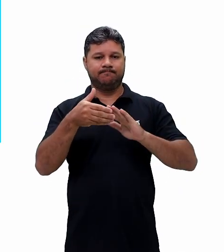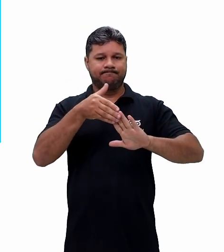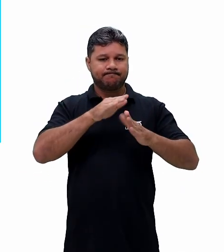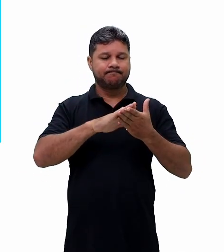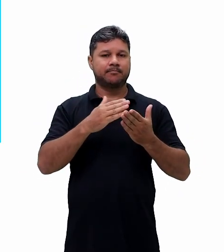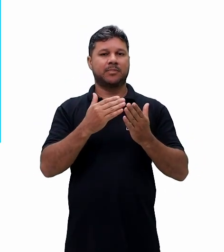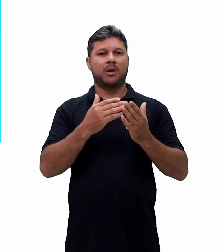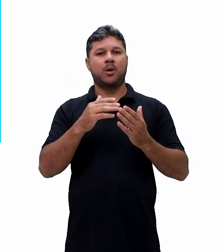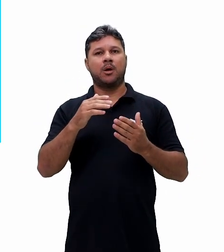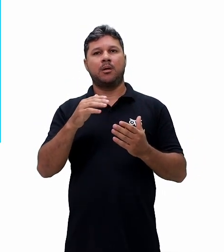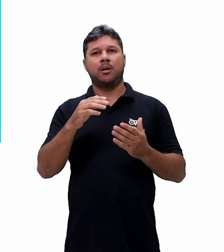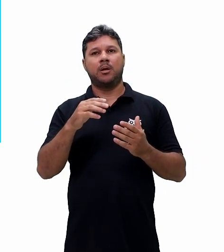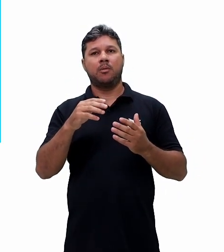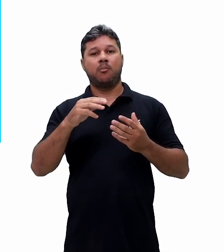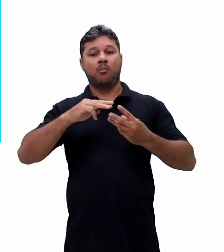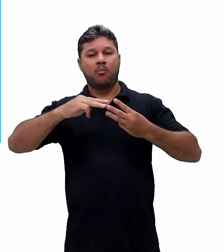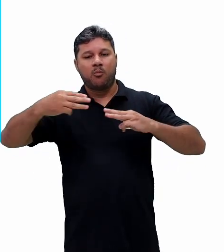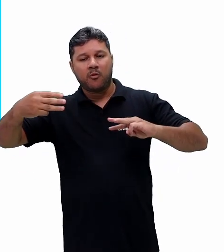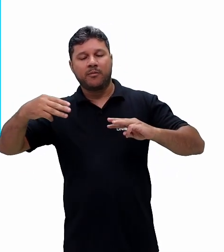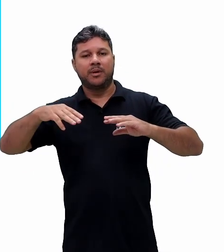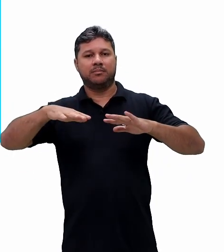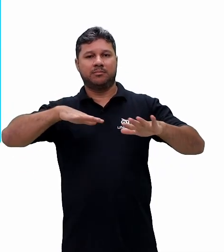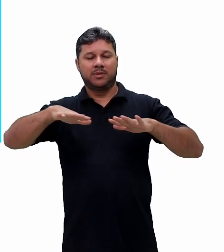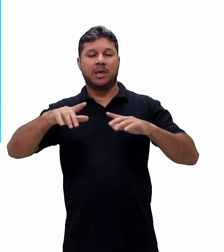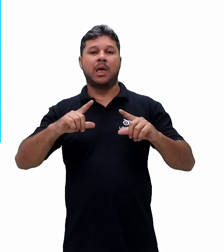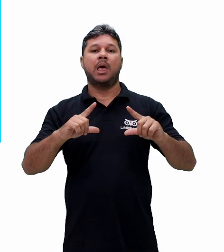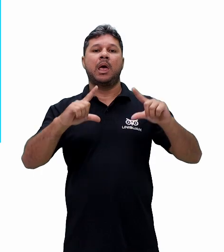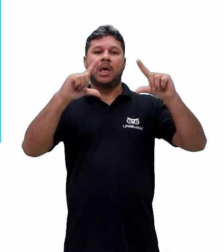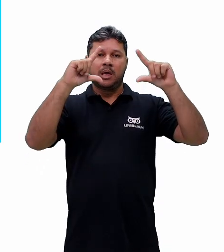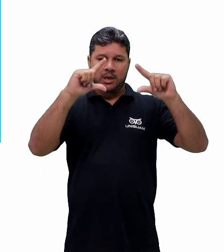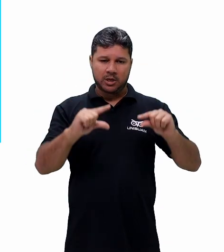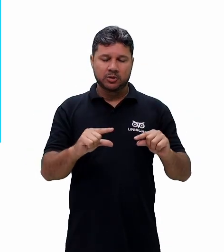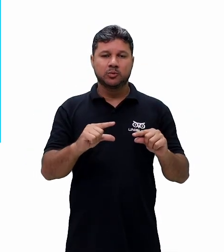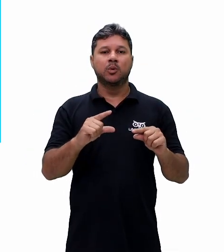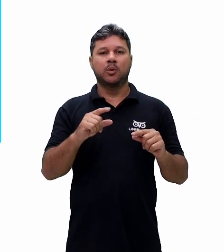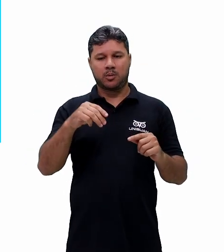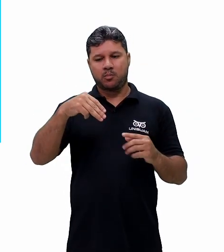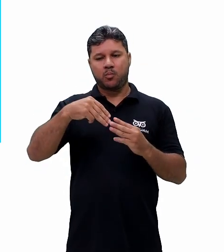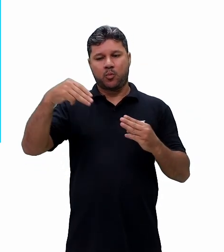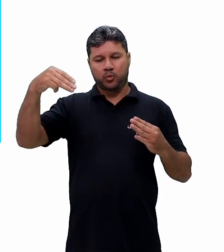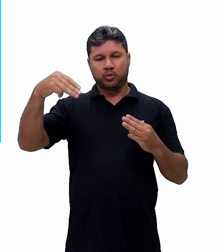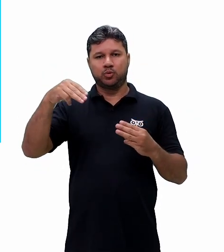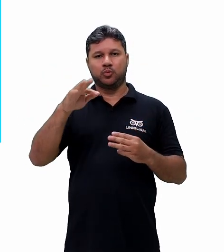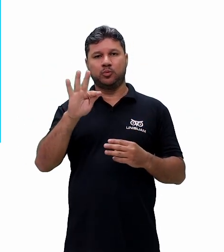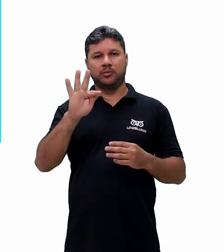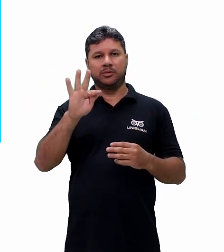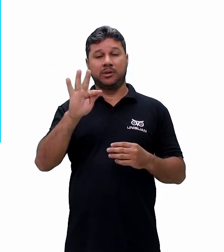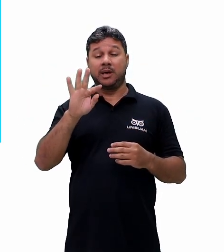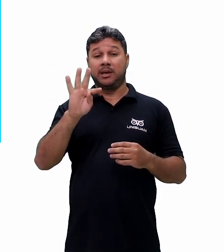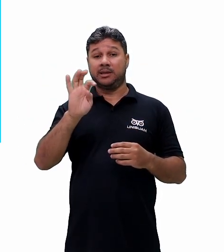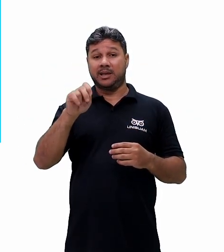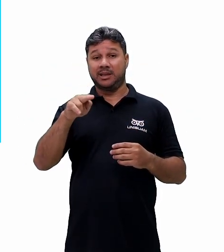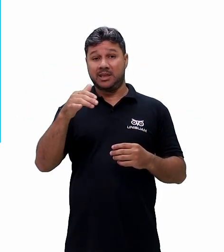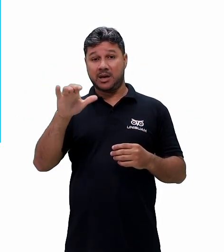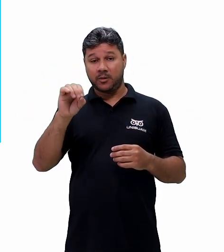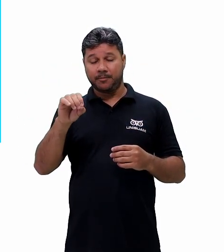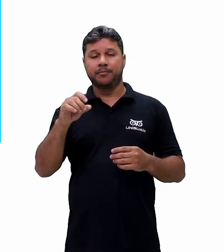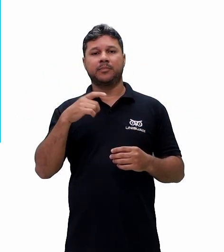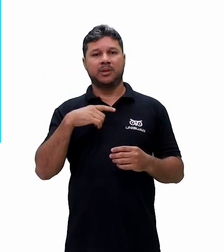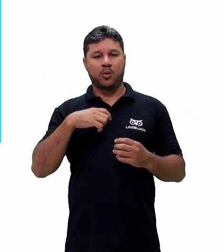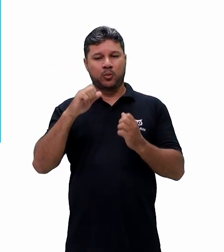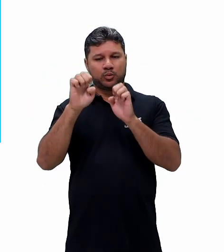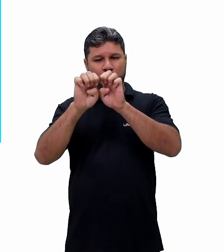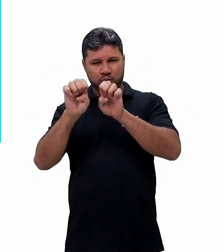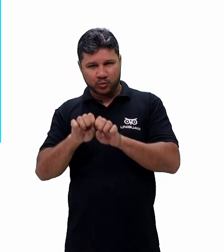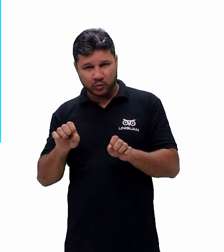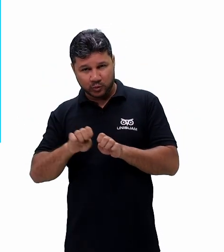da flexibilidade, ou no aumento da amplitude de movimento articular? Redução na rigidez da unidade músculo-tendínea,